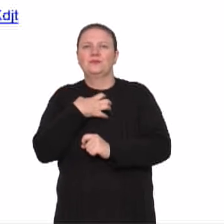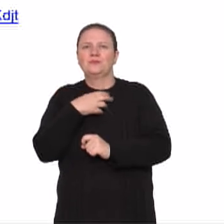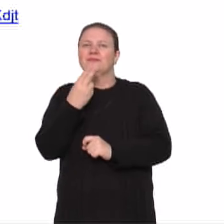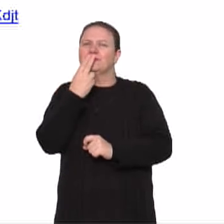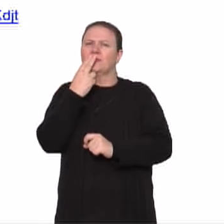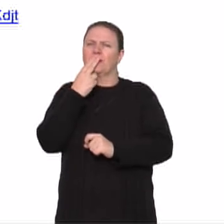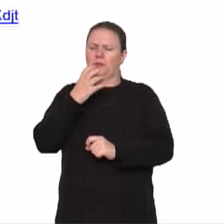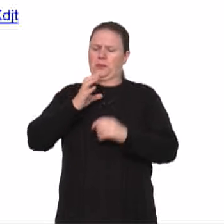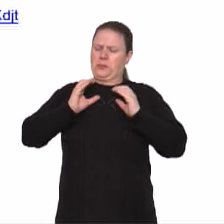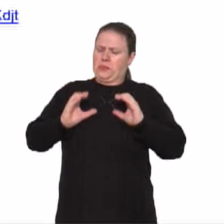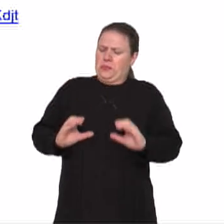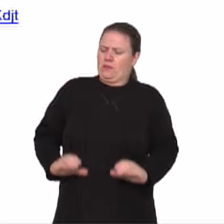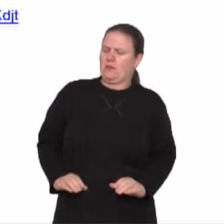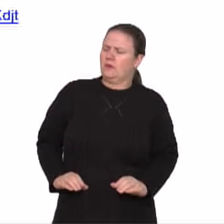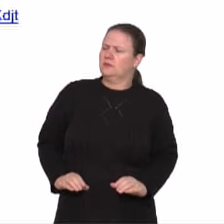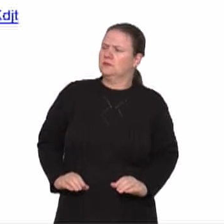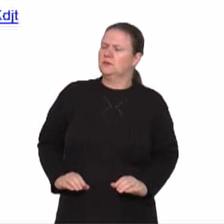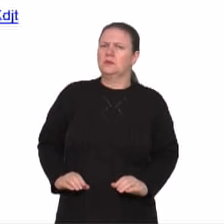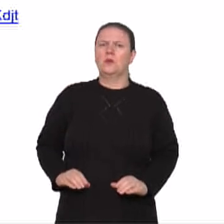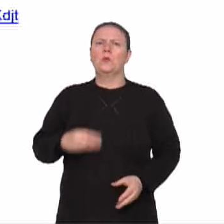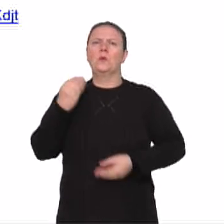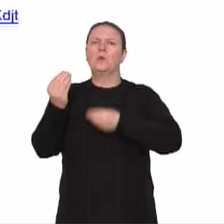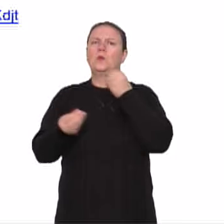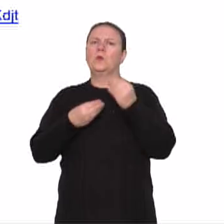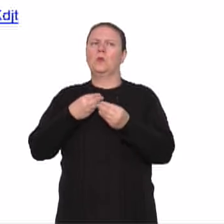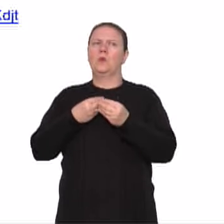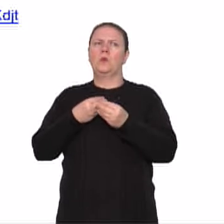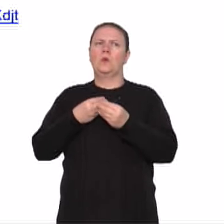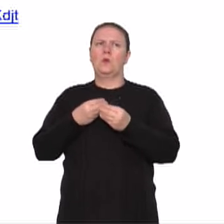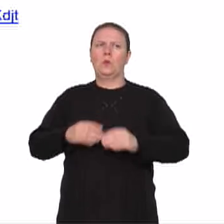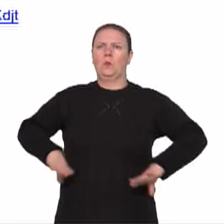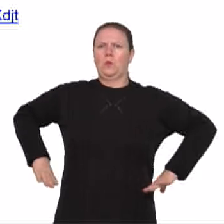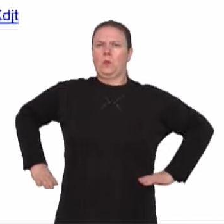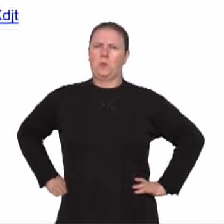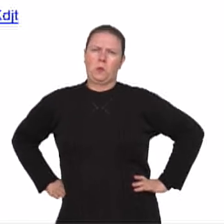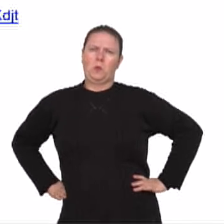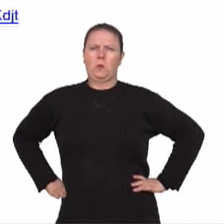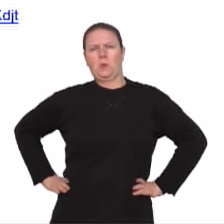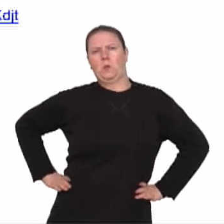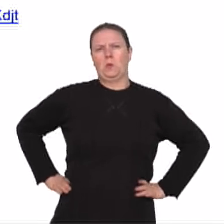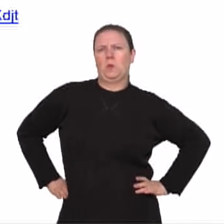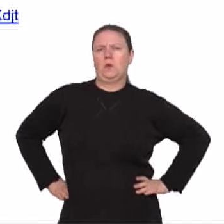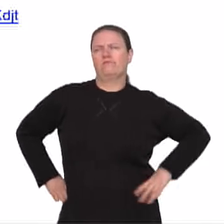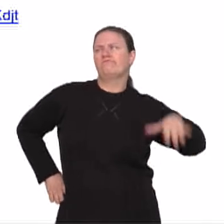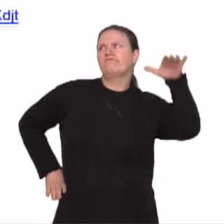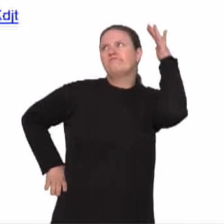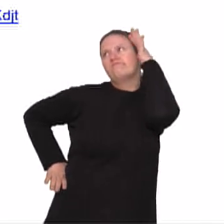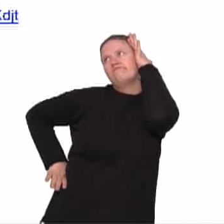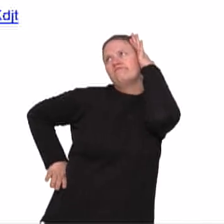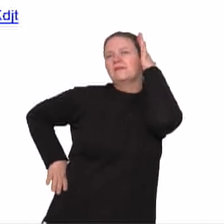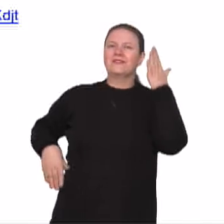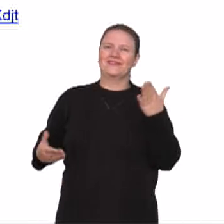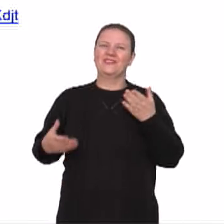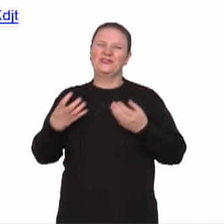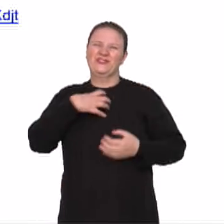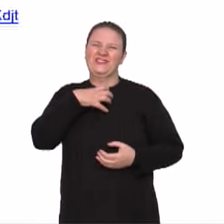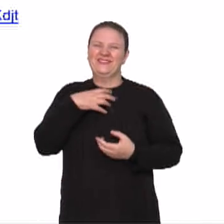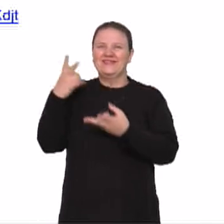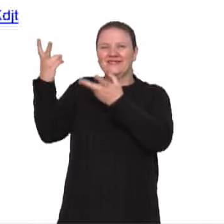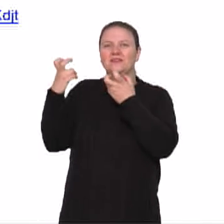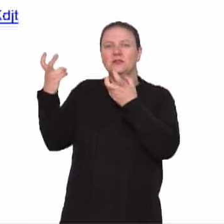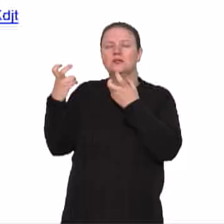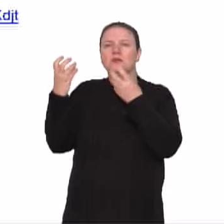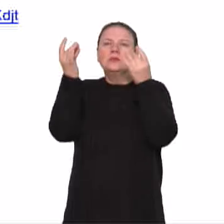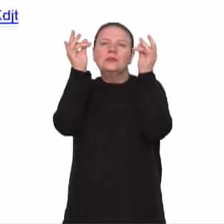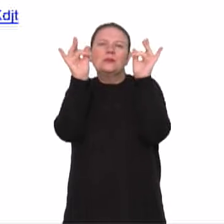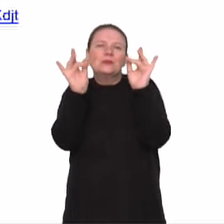se comporta, né, como que ela coloca a mão na cintura, a outra mão na cabeça, enfim. Então vocês procurem detalhar ao